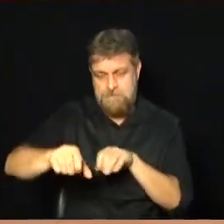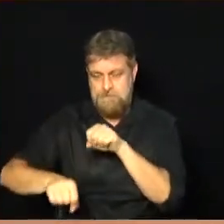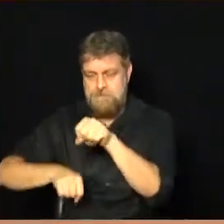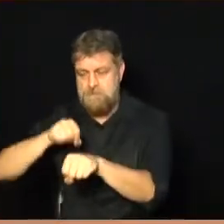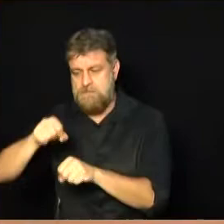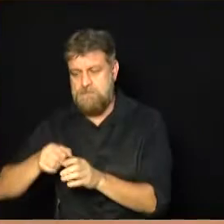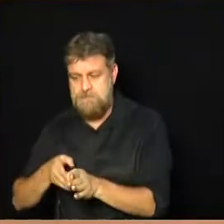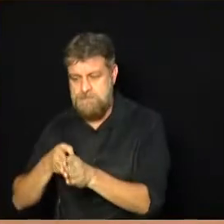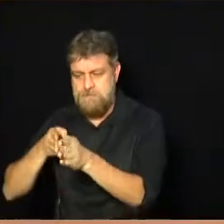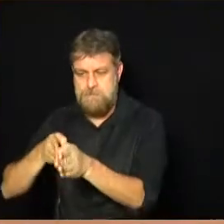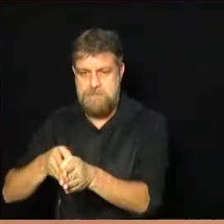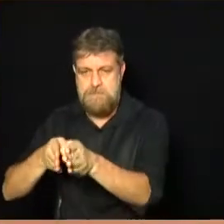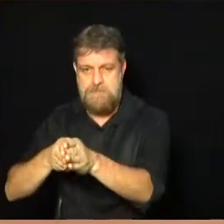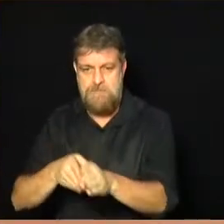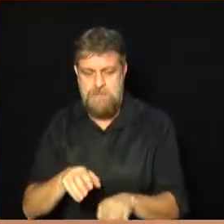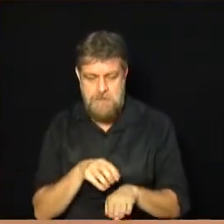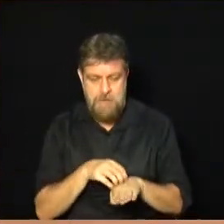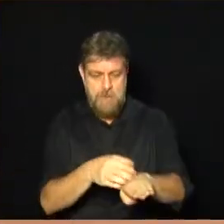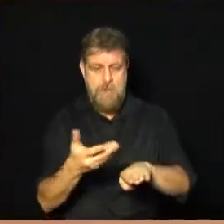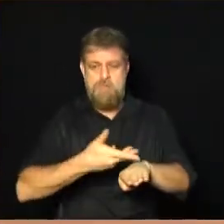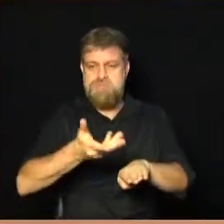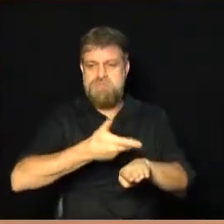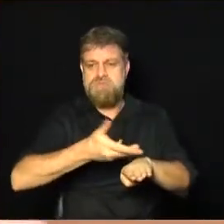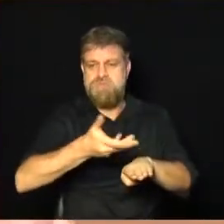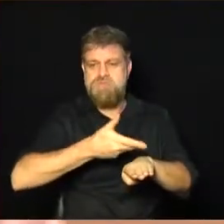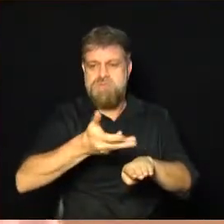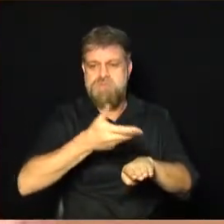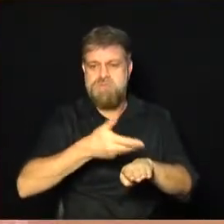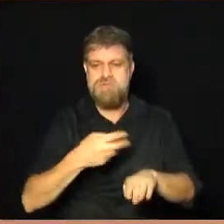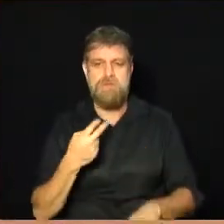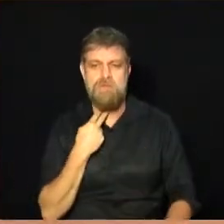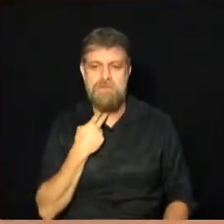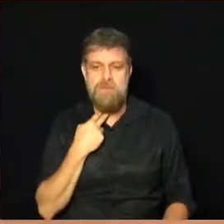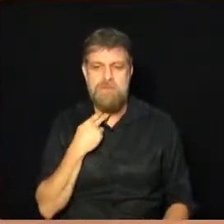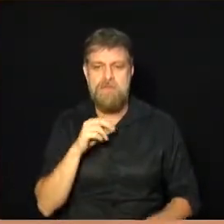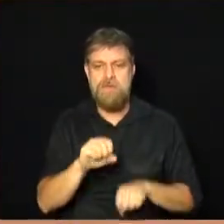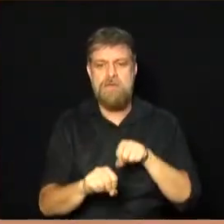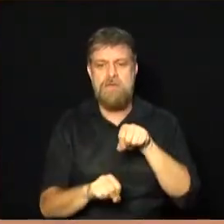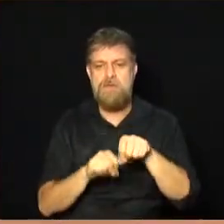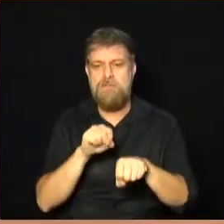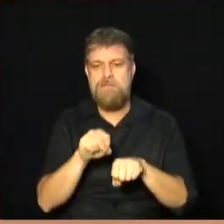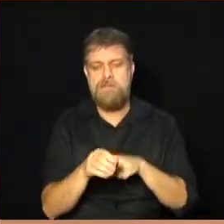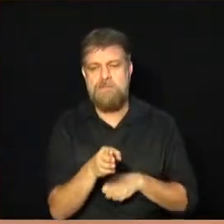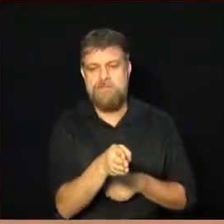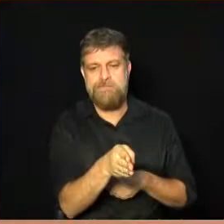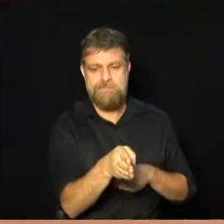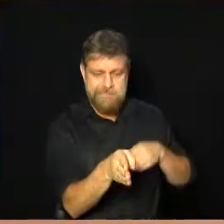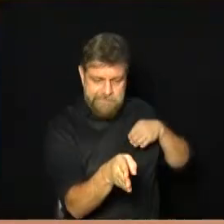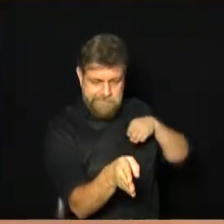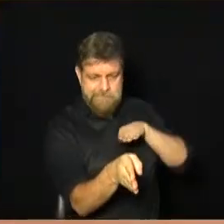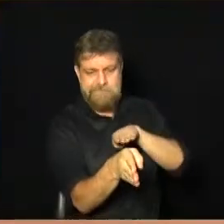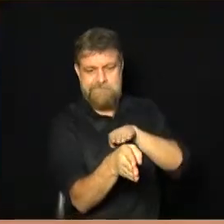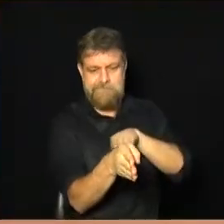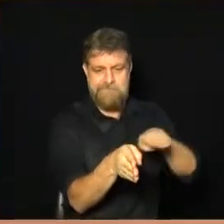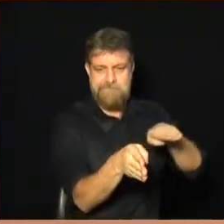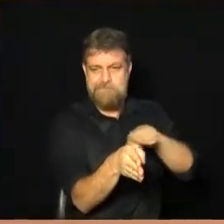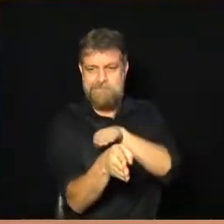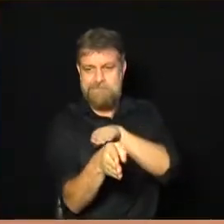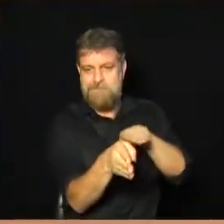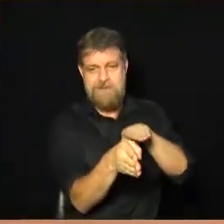Você vai ter sistema de ônibus andando a 50 km por hora, não dá para ter uma bicicleta compartilhando ali o asfalto e tal.